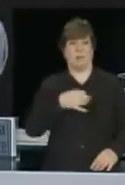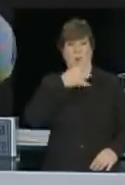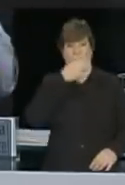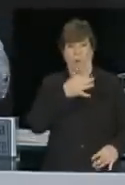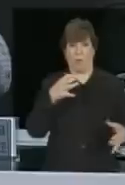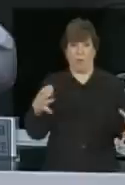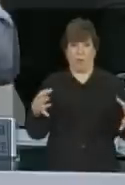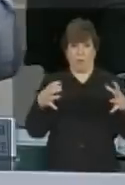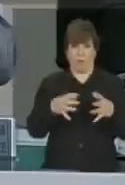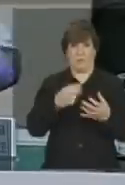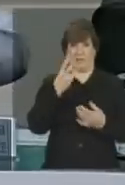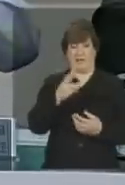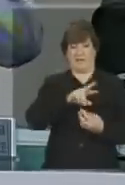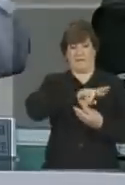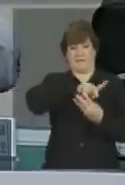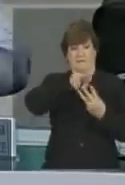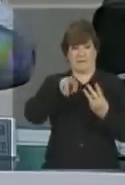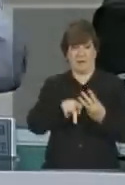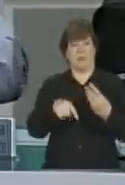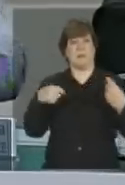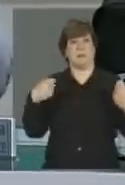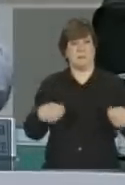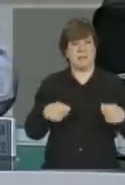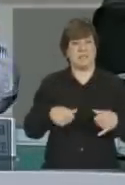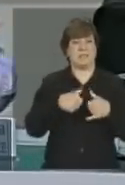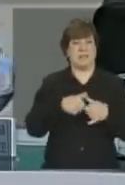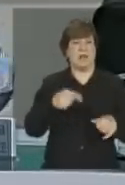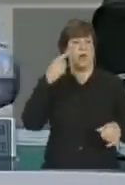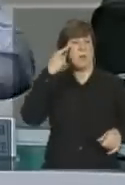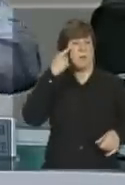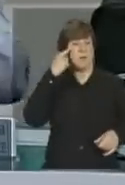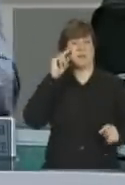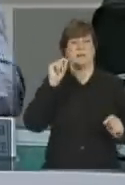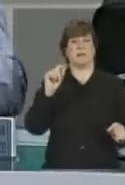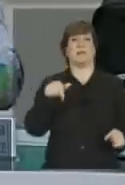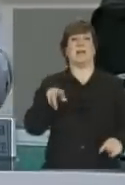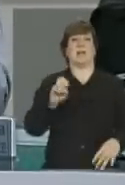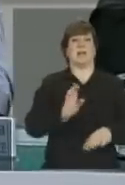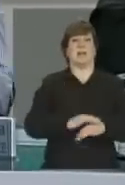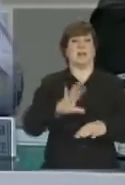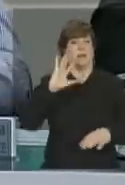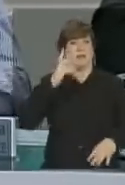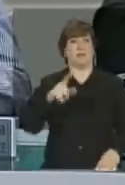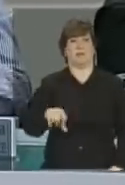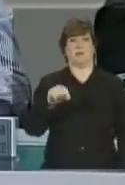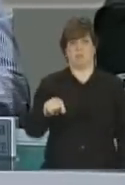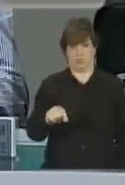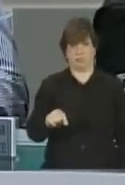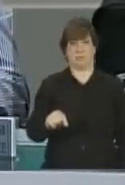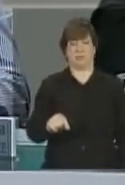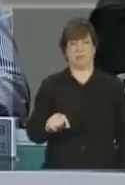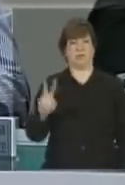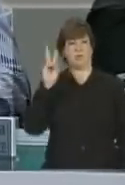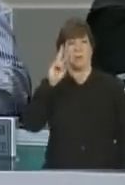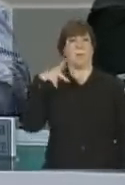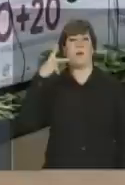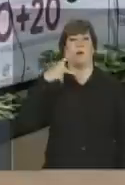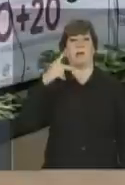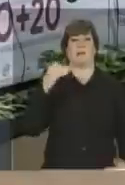em que as três variáveis devem estar no pensamento de quem toma a decisão, na formulação e na tomada de decisão sobre política de